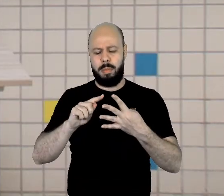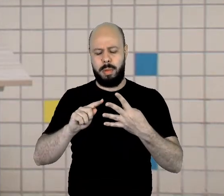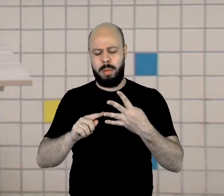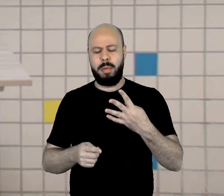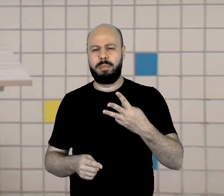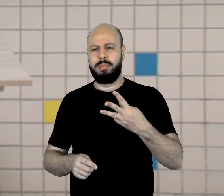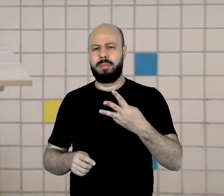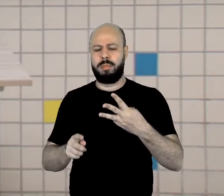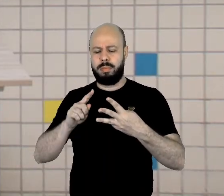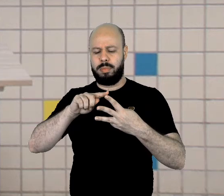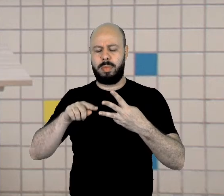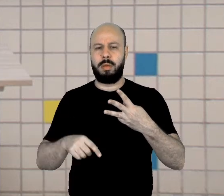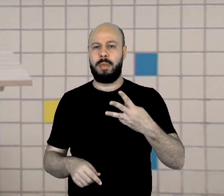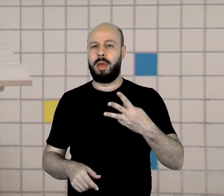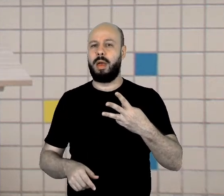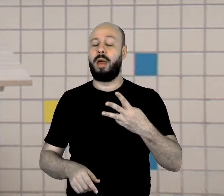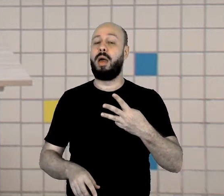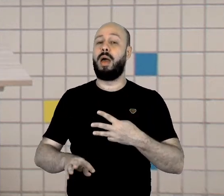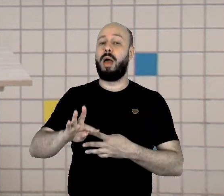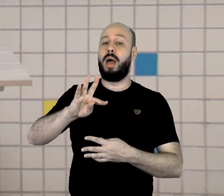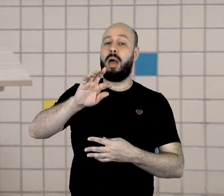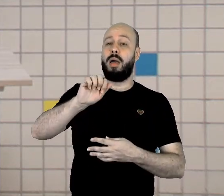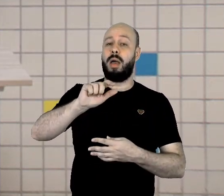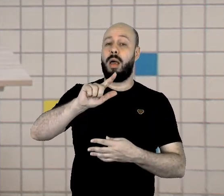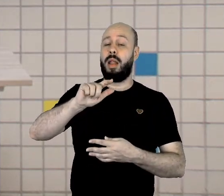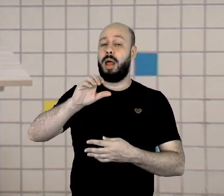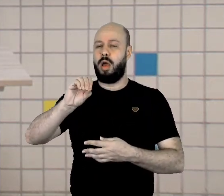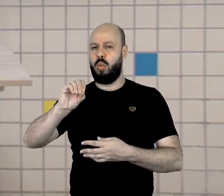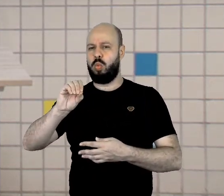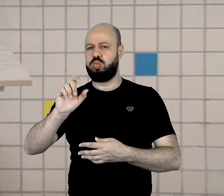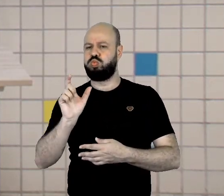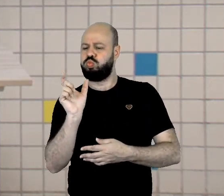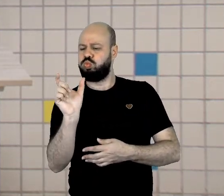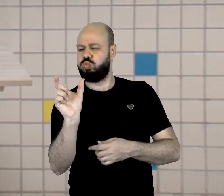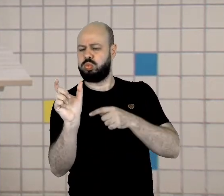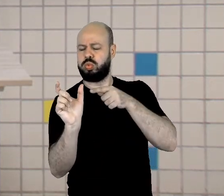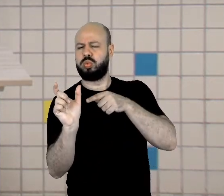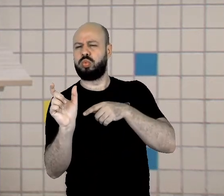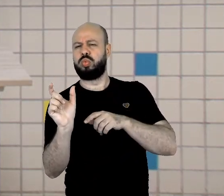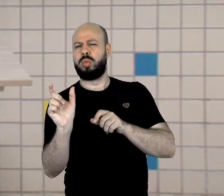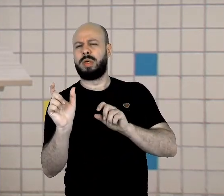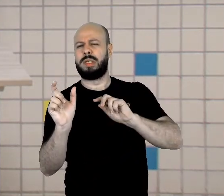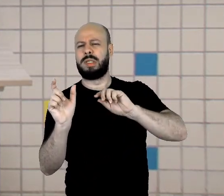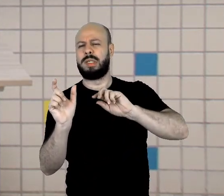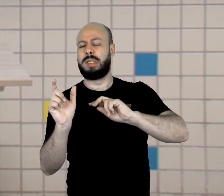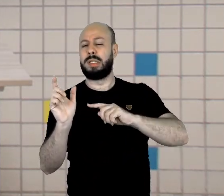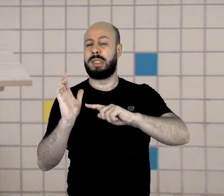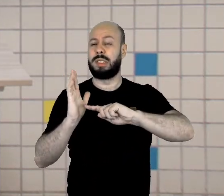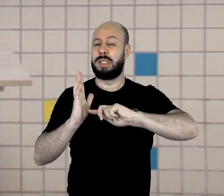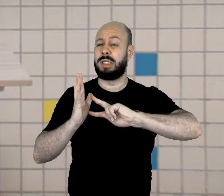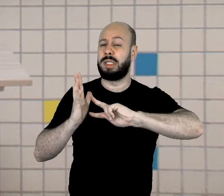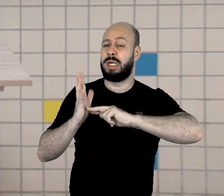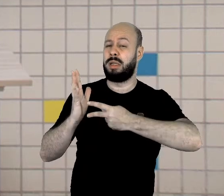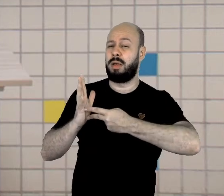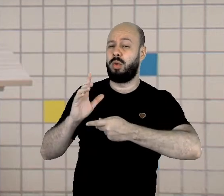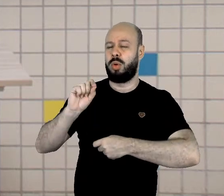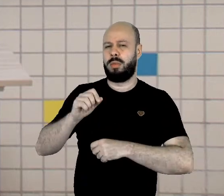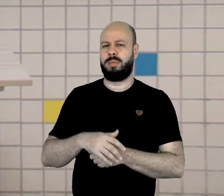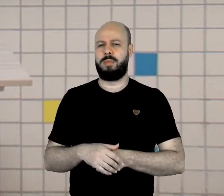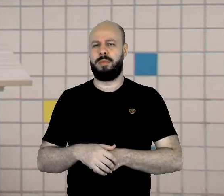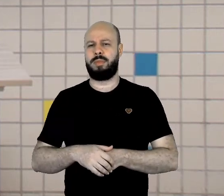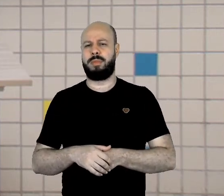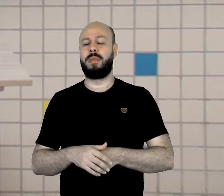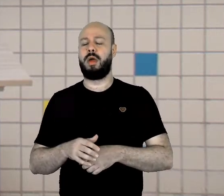aparecer destacada. Deve aparecer em negrito aí essa palavra. A palavra talão. Vou ler de novo. A fala da